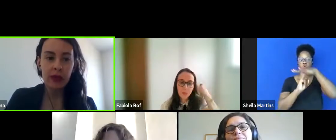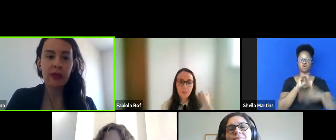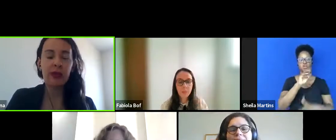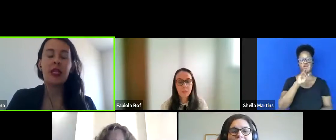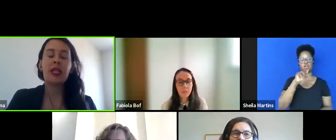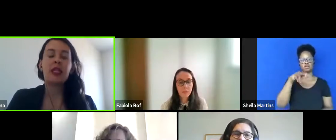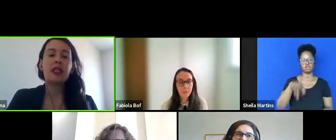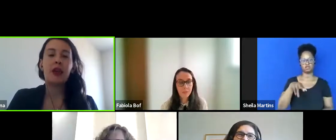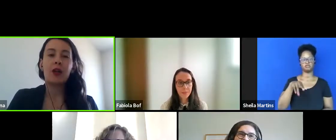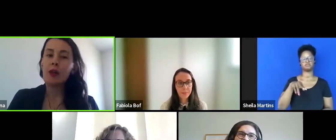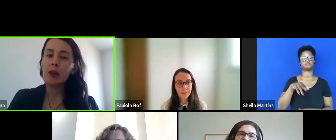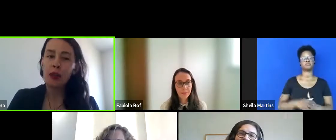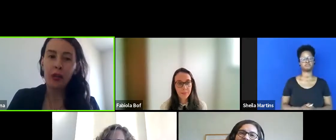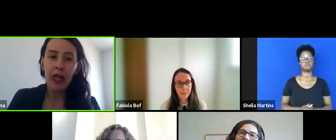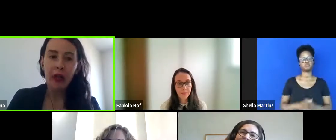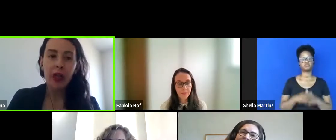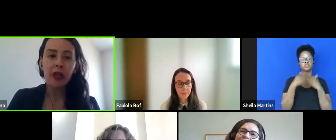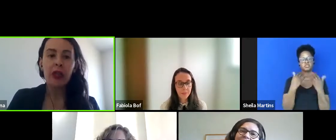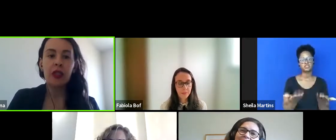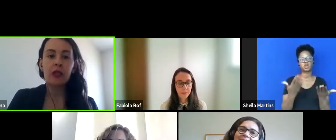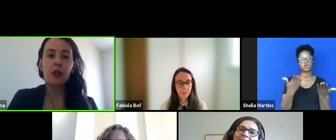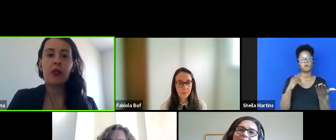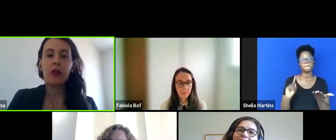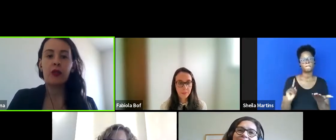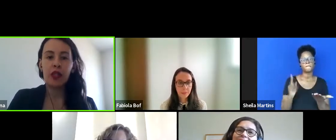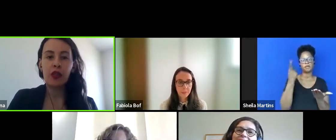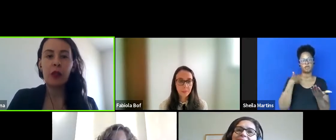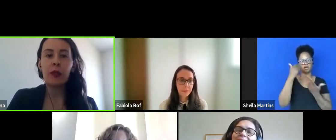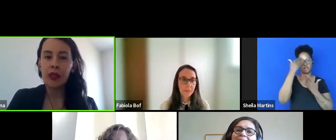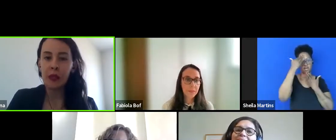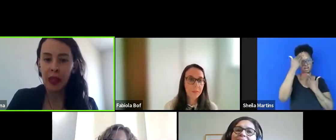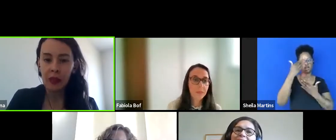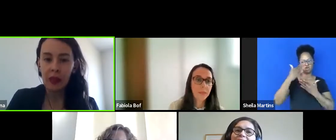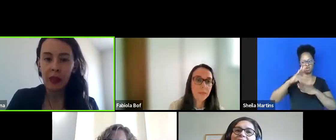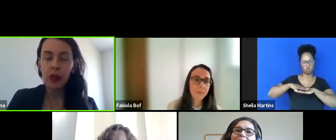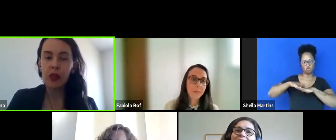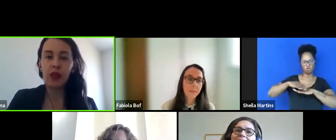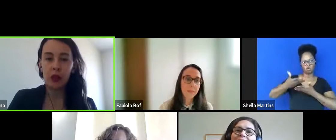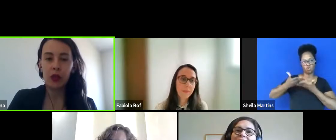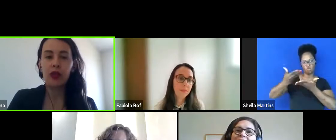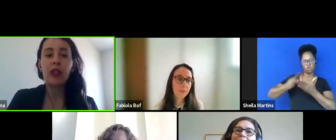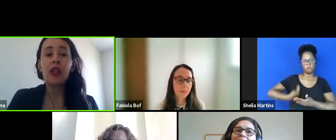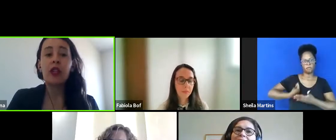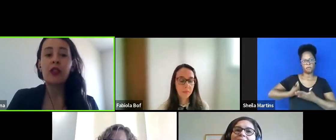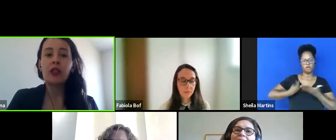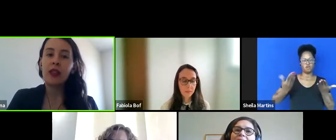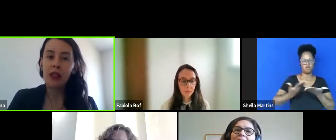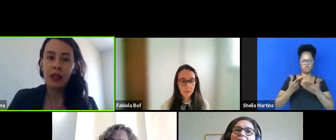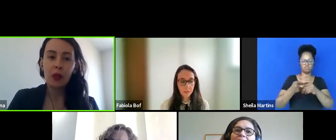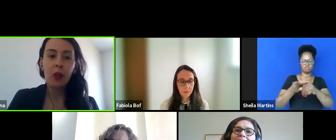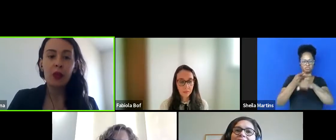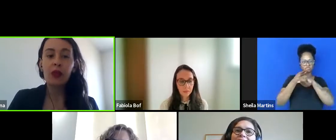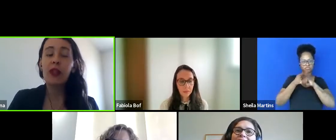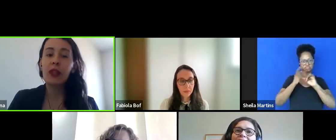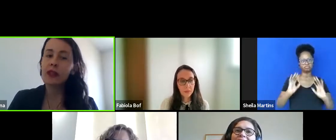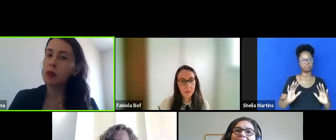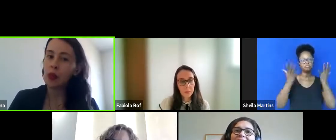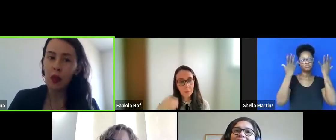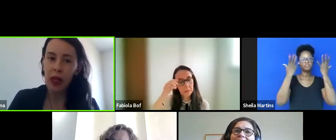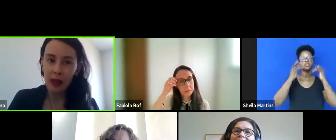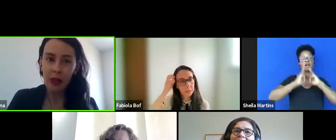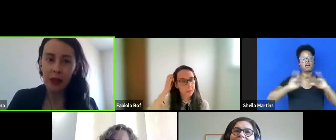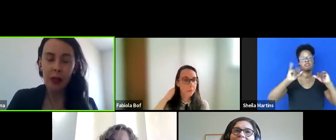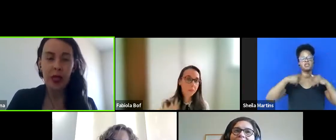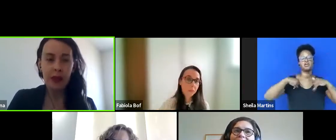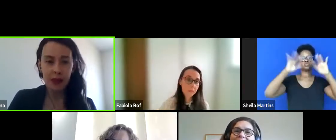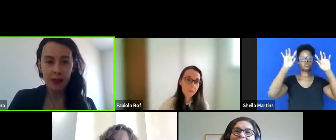Fiocruz Minas. Então, em primeiro lugar, eu quero agradecer o convite para participar da cerimônia de hoje e dizer que eu estou muito feliz e